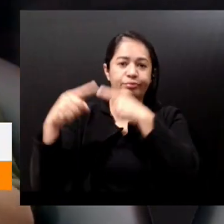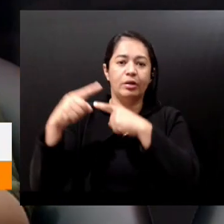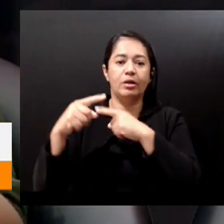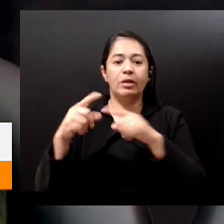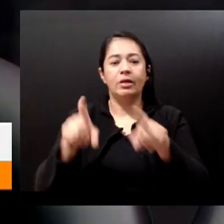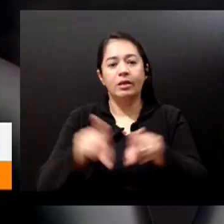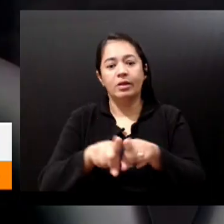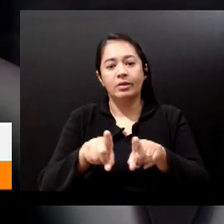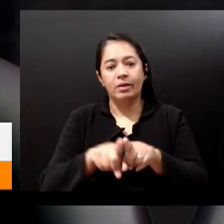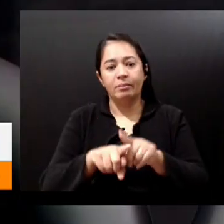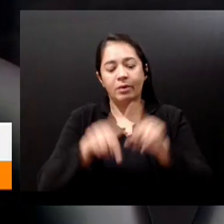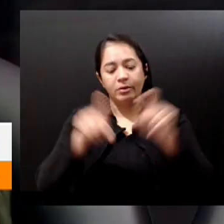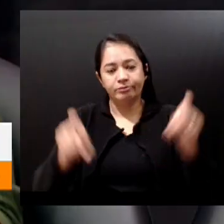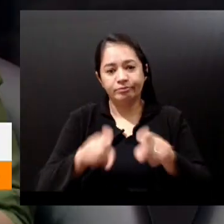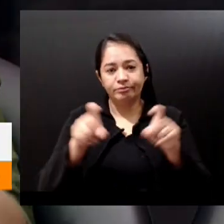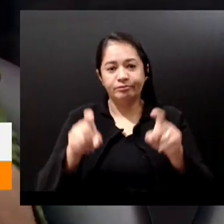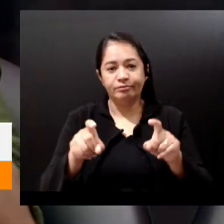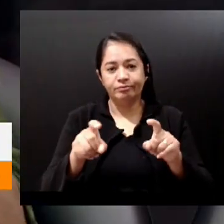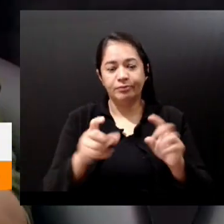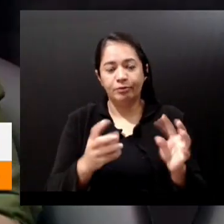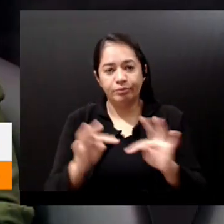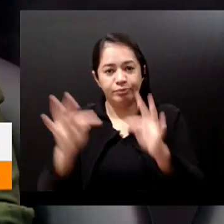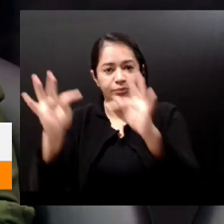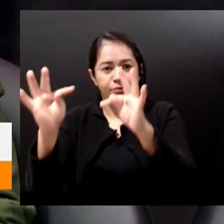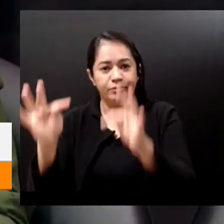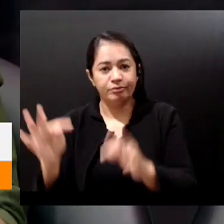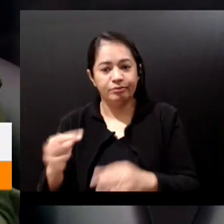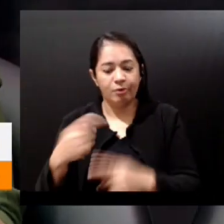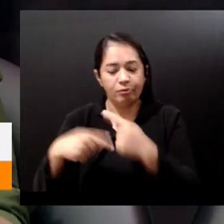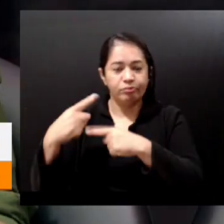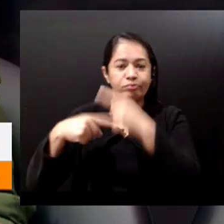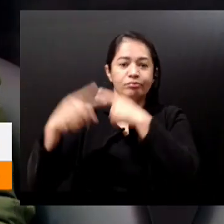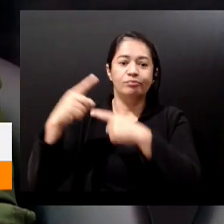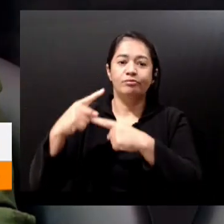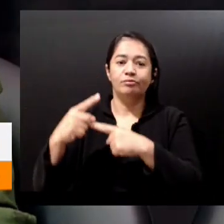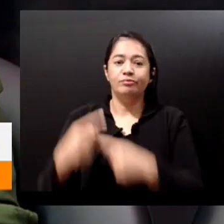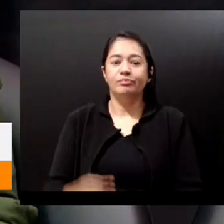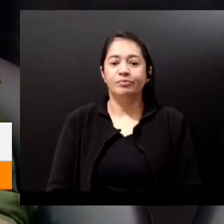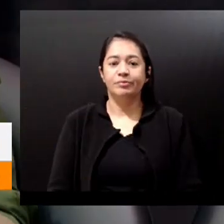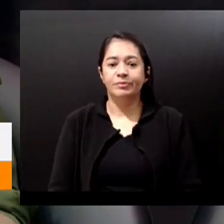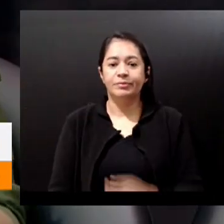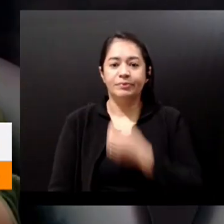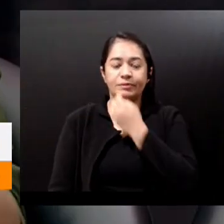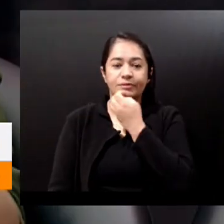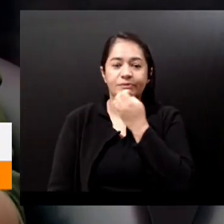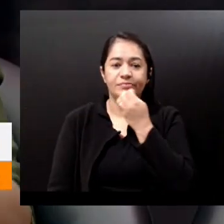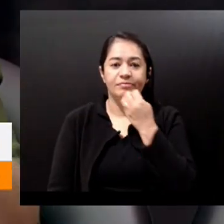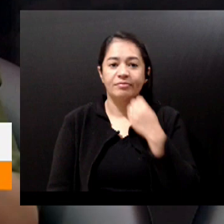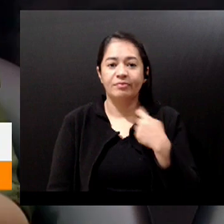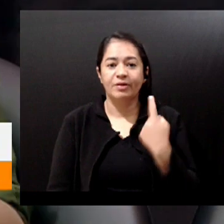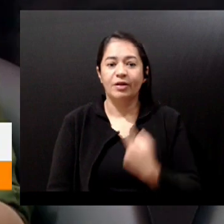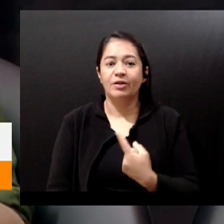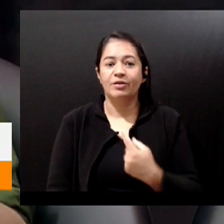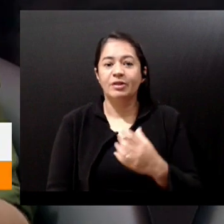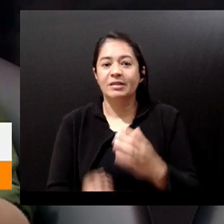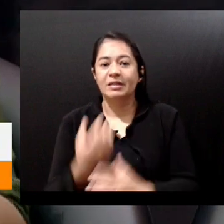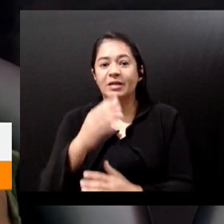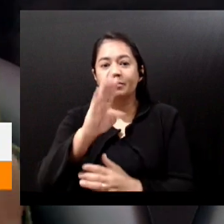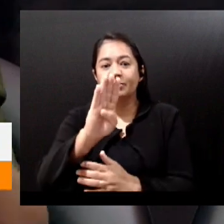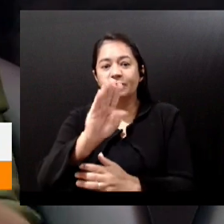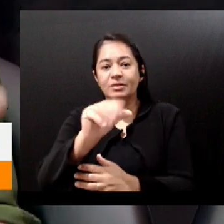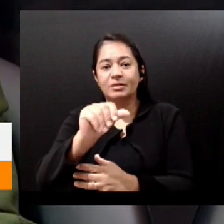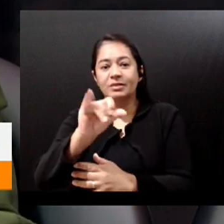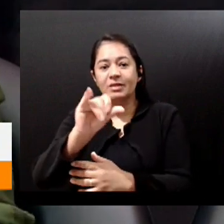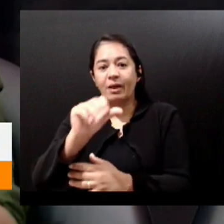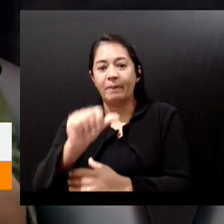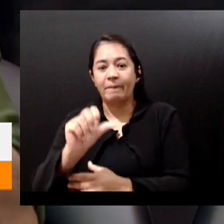e ainda mais agora com a Revolução da Nanotecnologia, nós inventamos as baias nas empresas. E é um Sim, termo que vem dos cavalos, inclusive, em